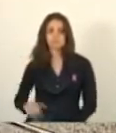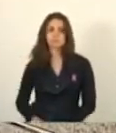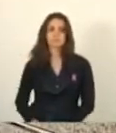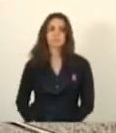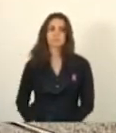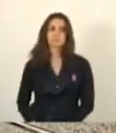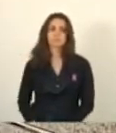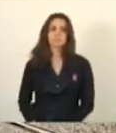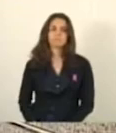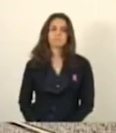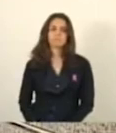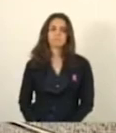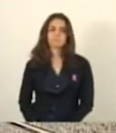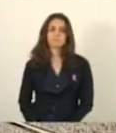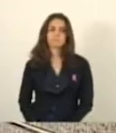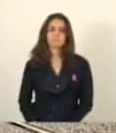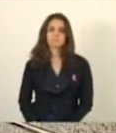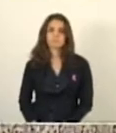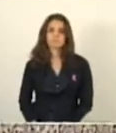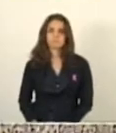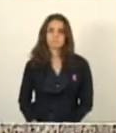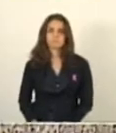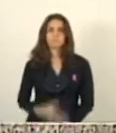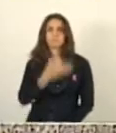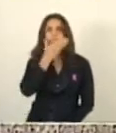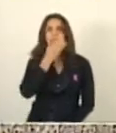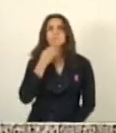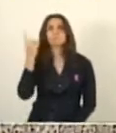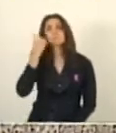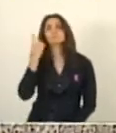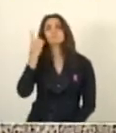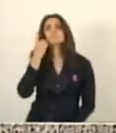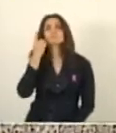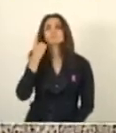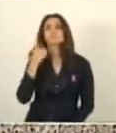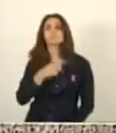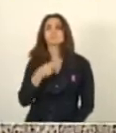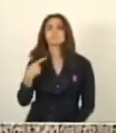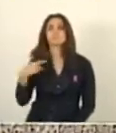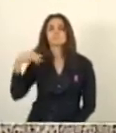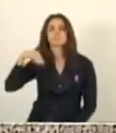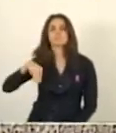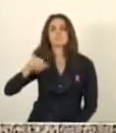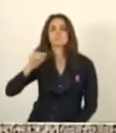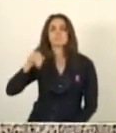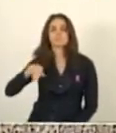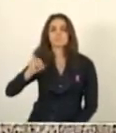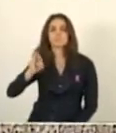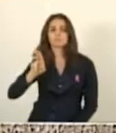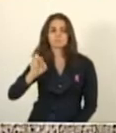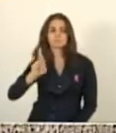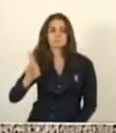Também não nos ouvindo, com a palavra, o deputado Pastor Marcos...